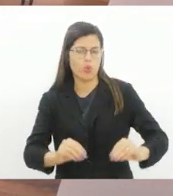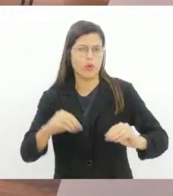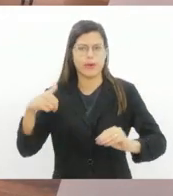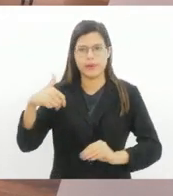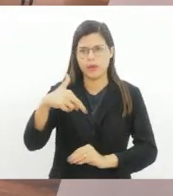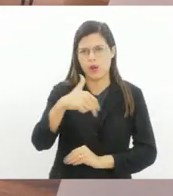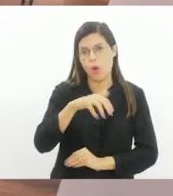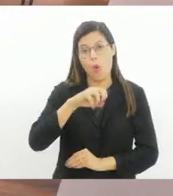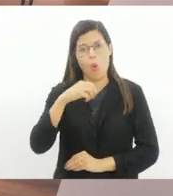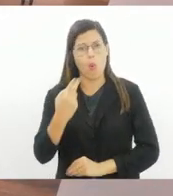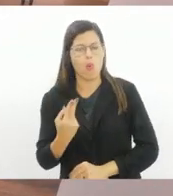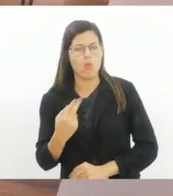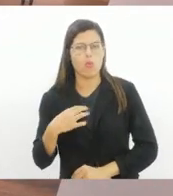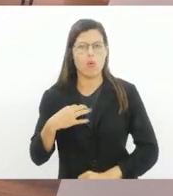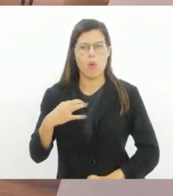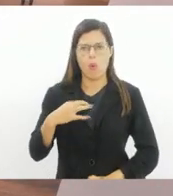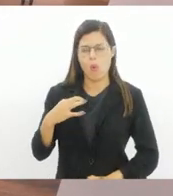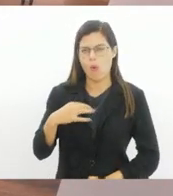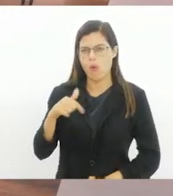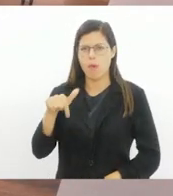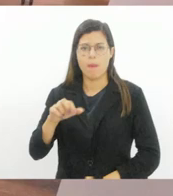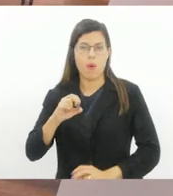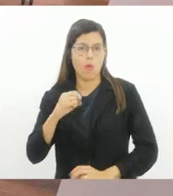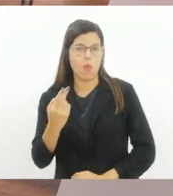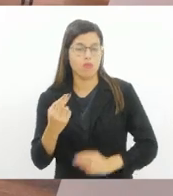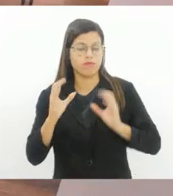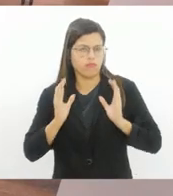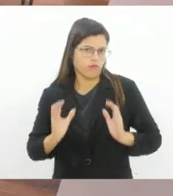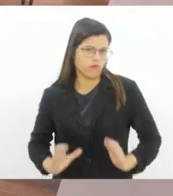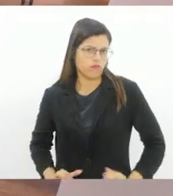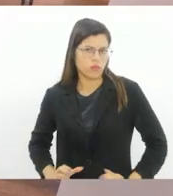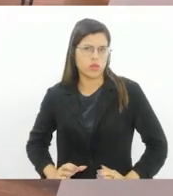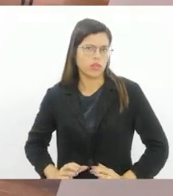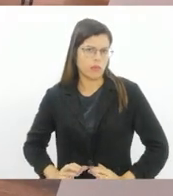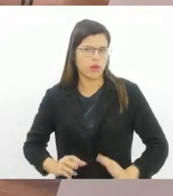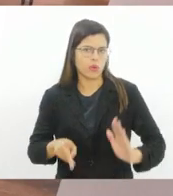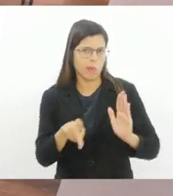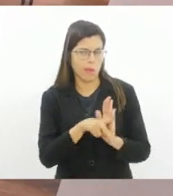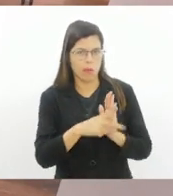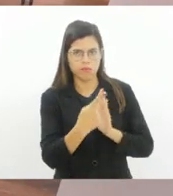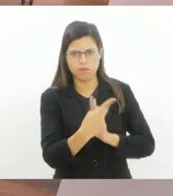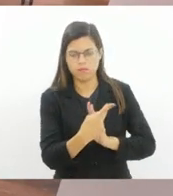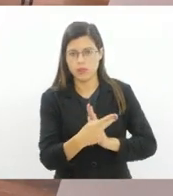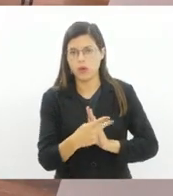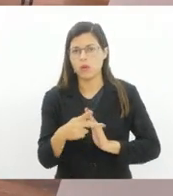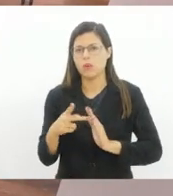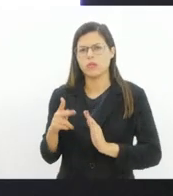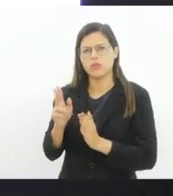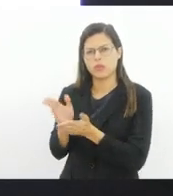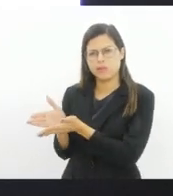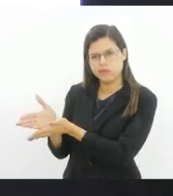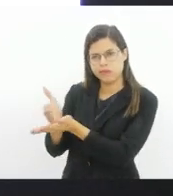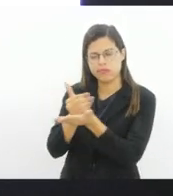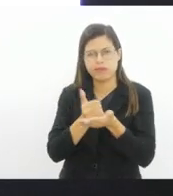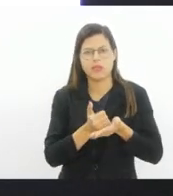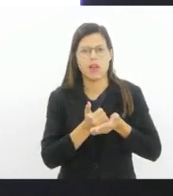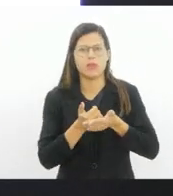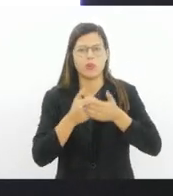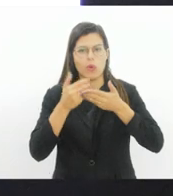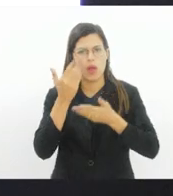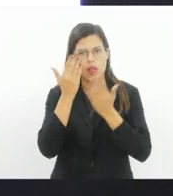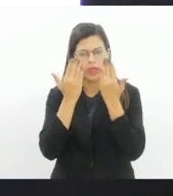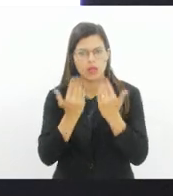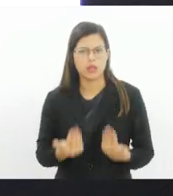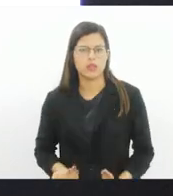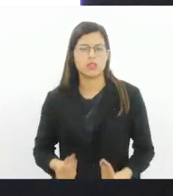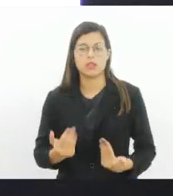por conta de um determinado comportamento? E aí, quando a gente olha para os dados, a gente observa que a maior parte das violências acontece